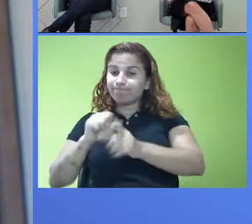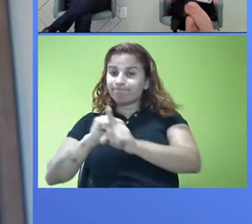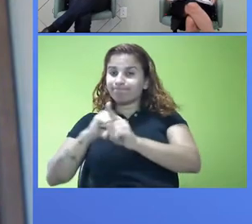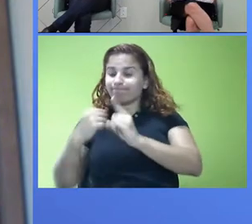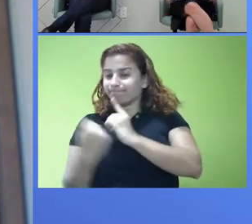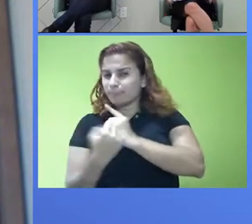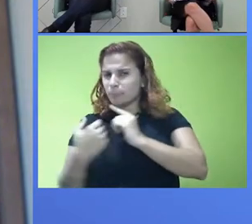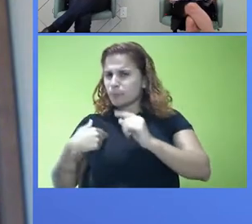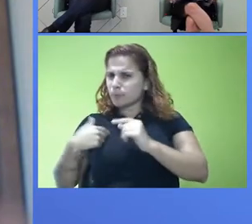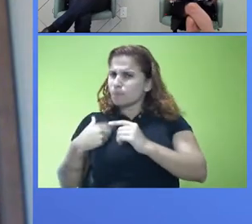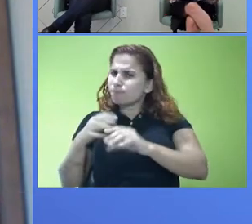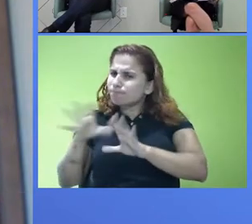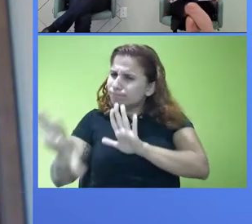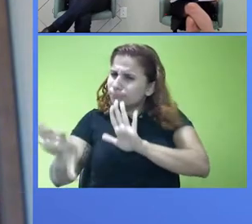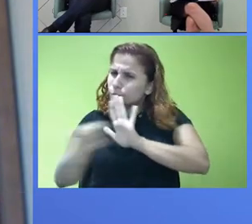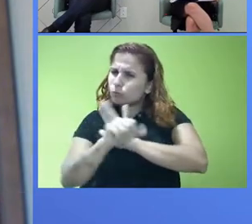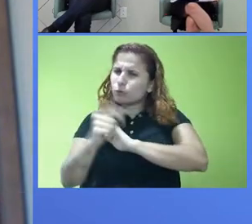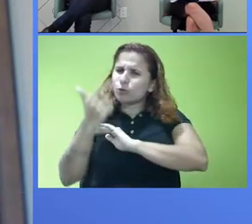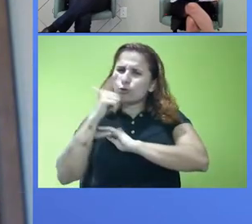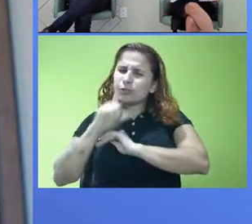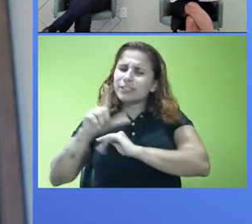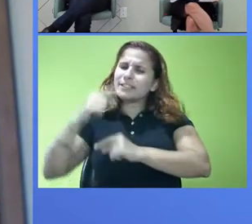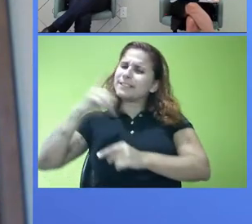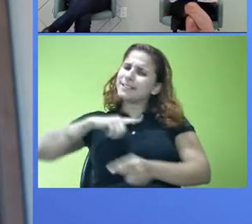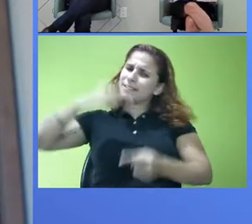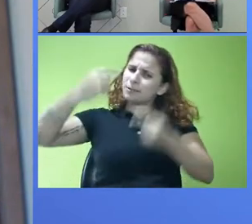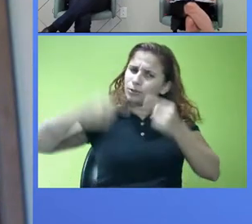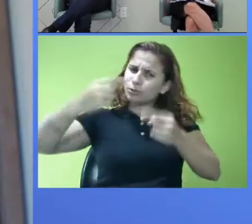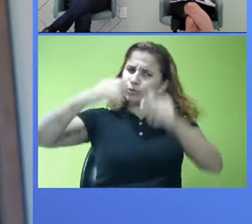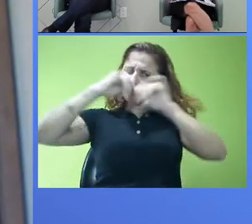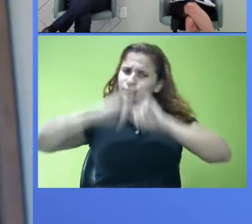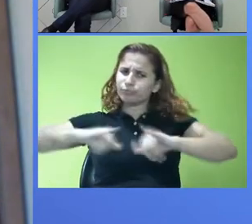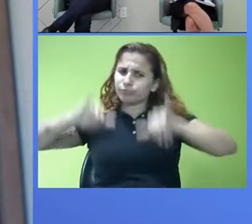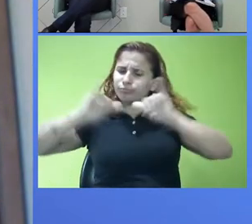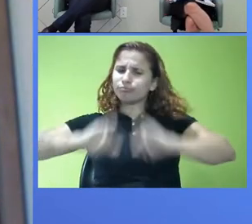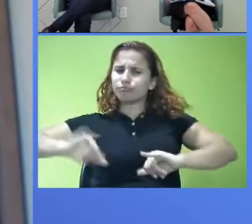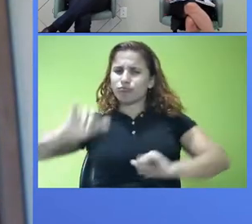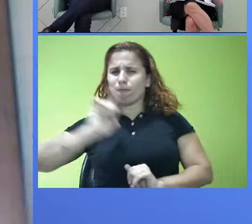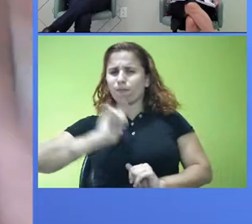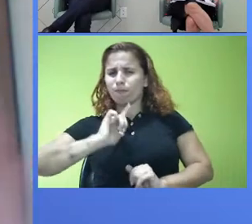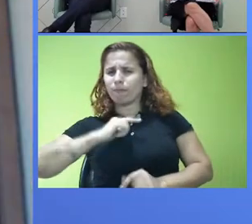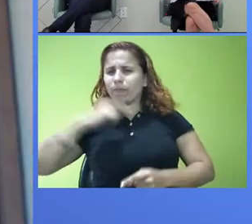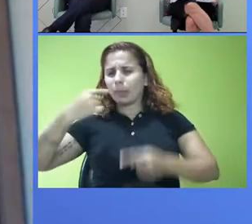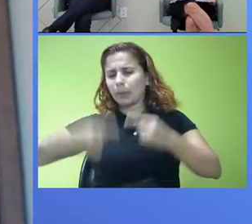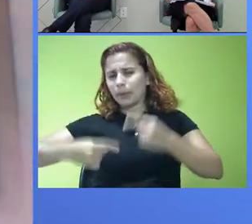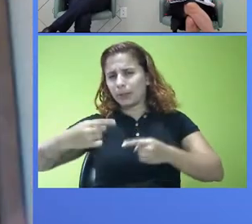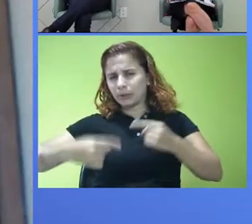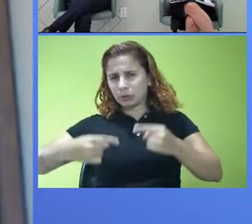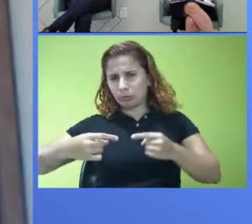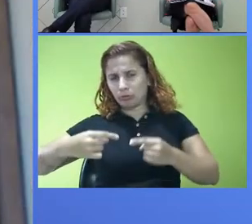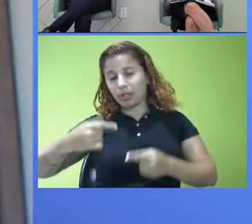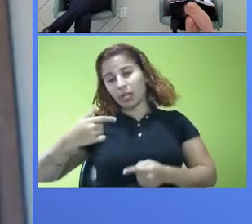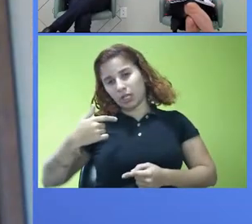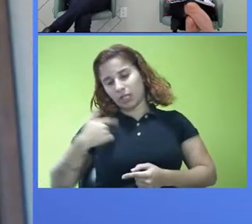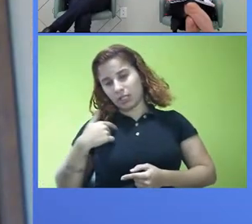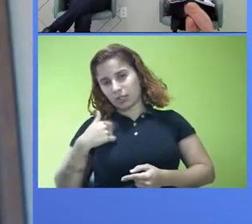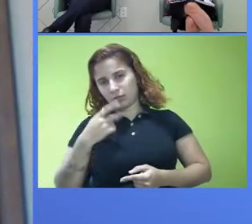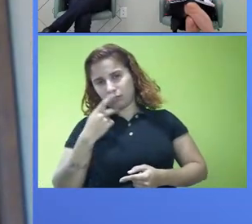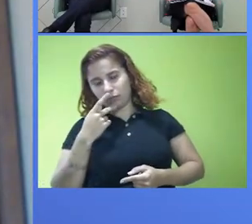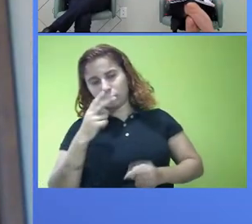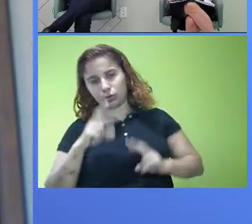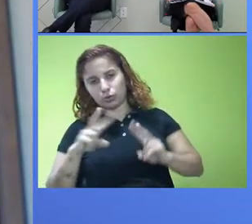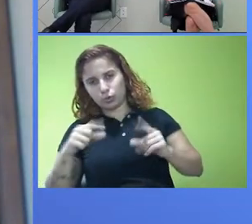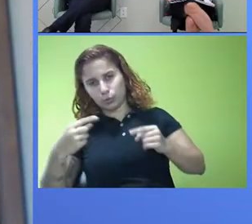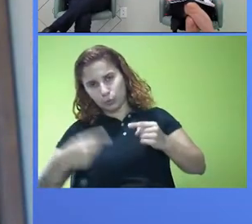obviamente, necessitar de toda a estrutura que nós temos, da política, eu aqui estou chamando, né, política de trabalho e emprego,